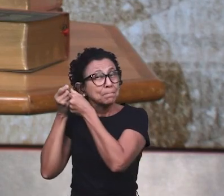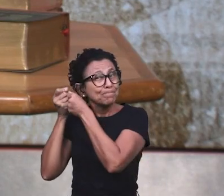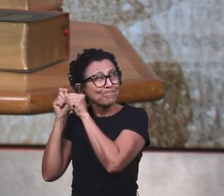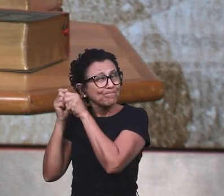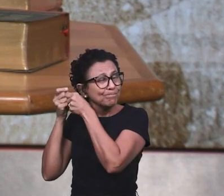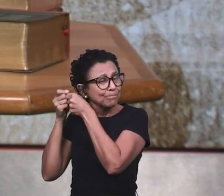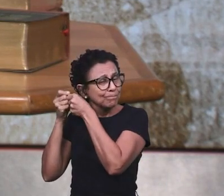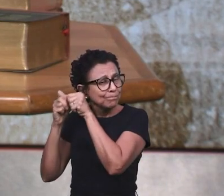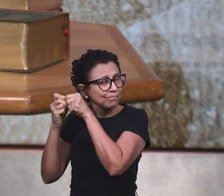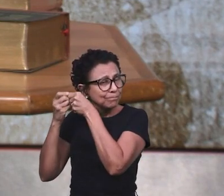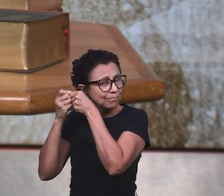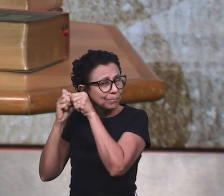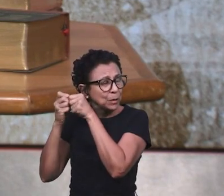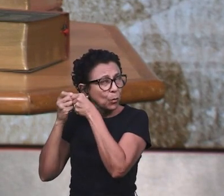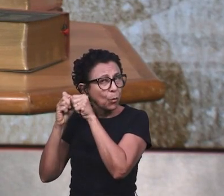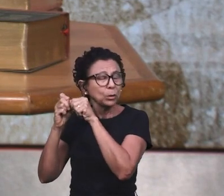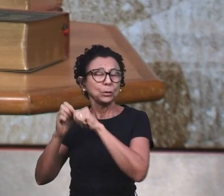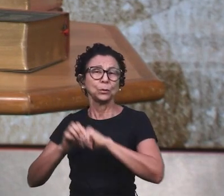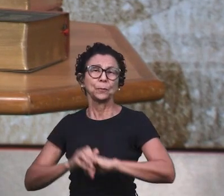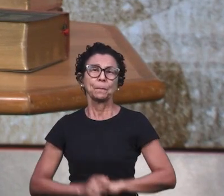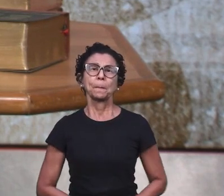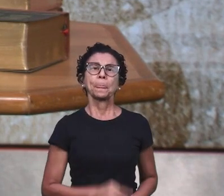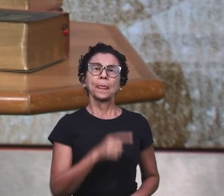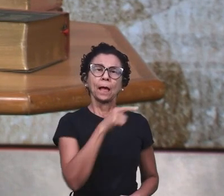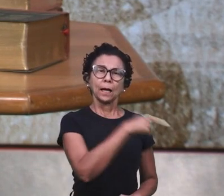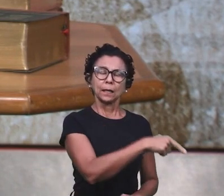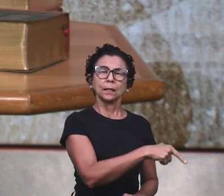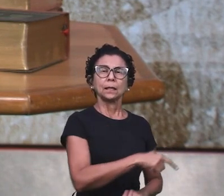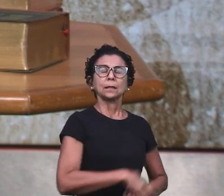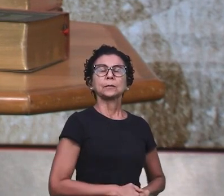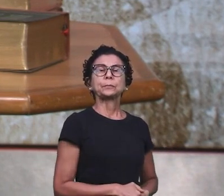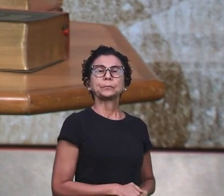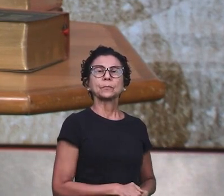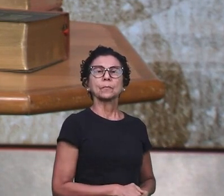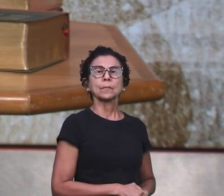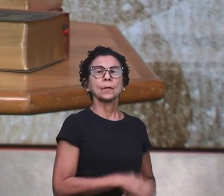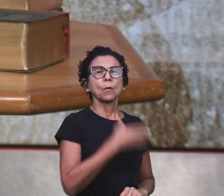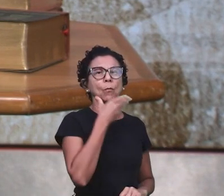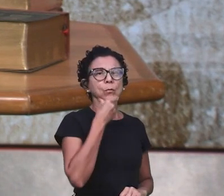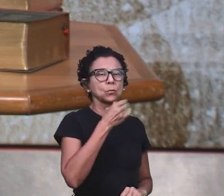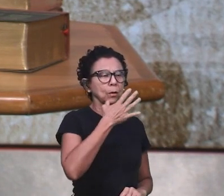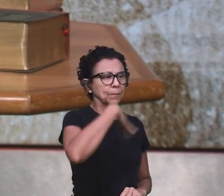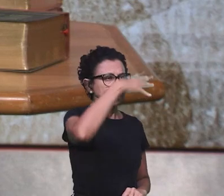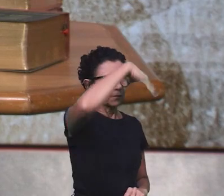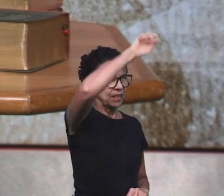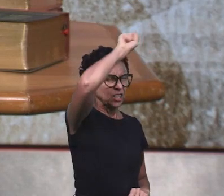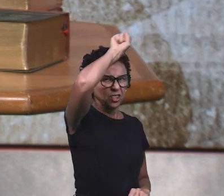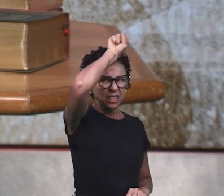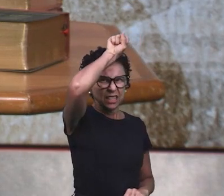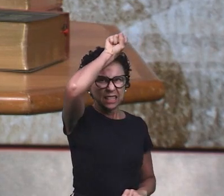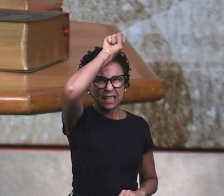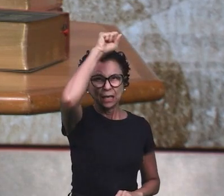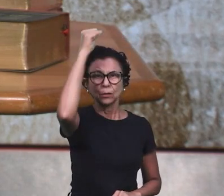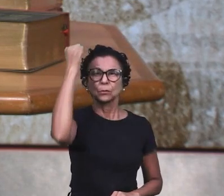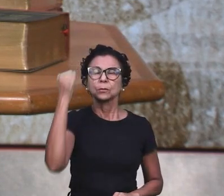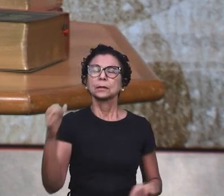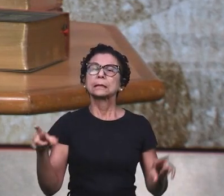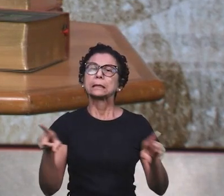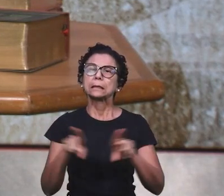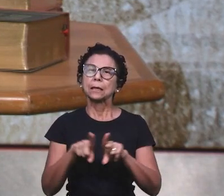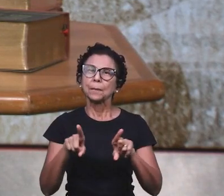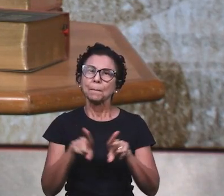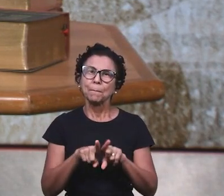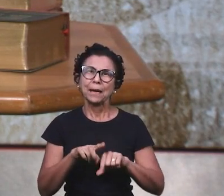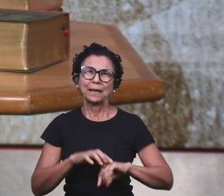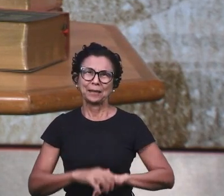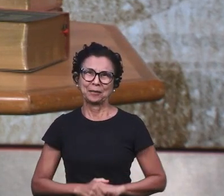Egito. E os magos fizeram também assim com seus encantamentos para produzirem piolhos,